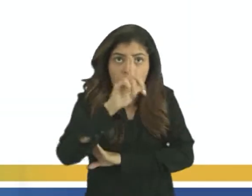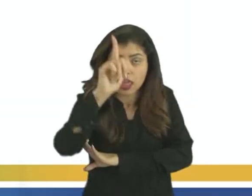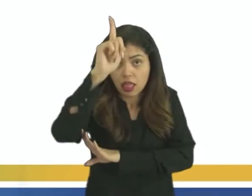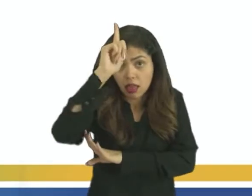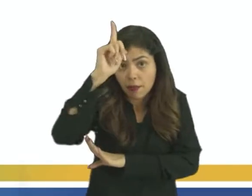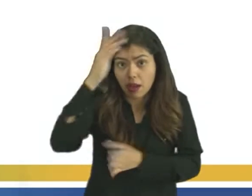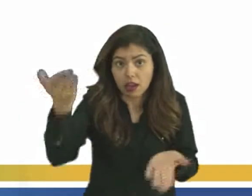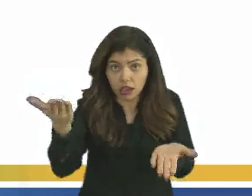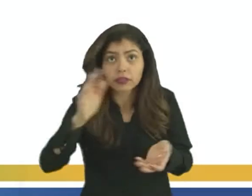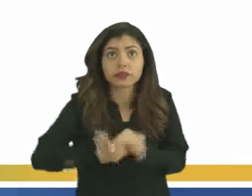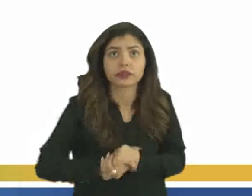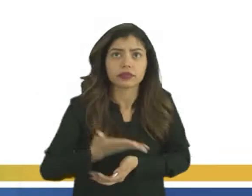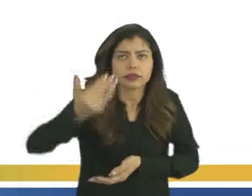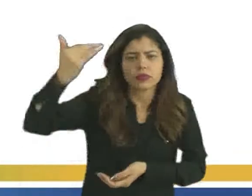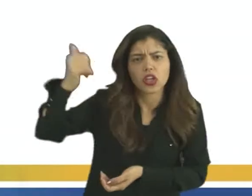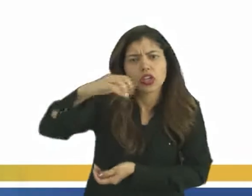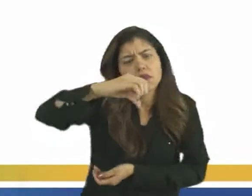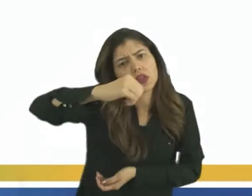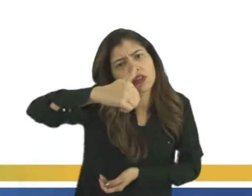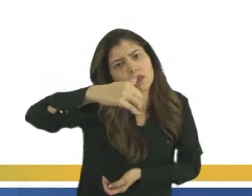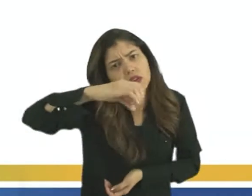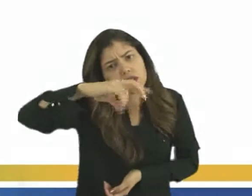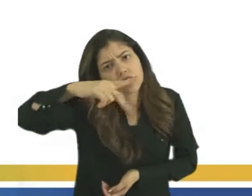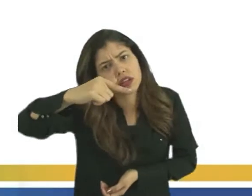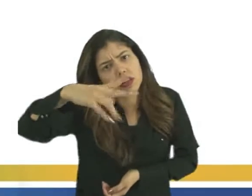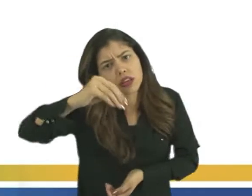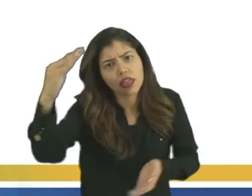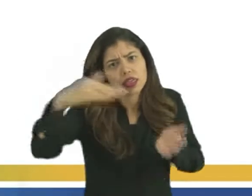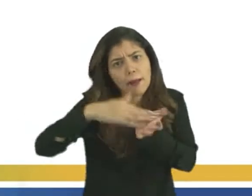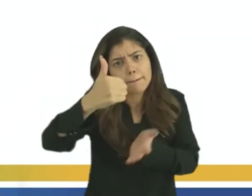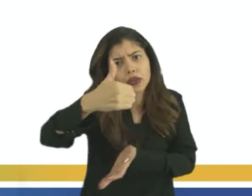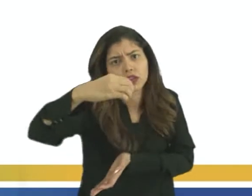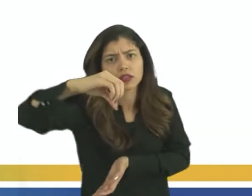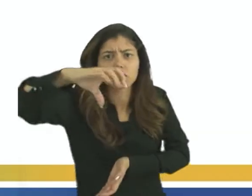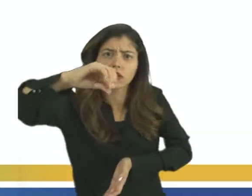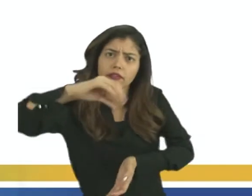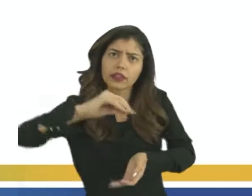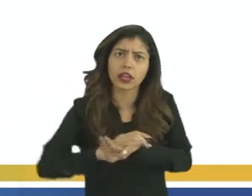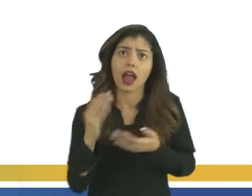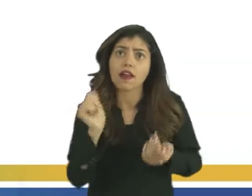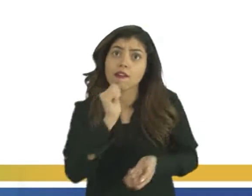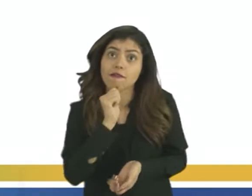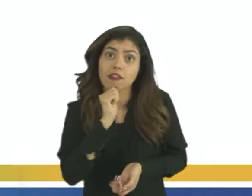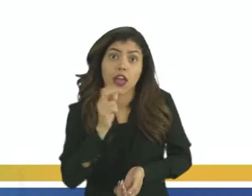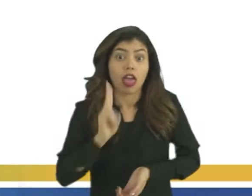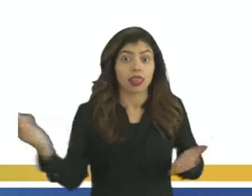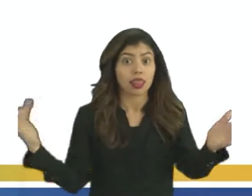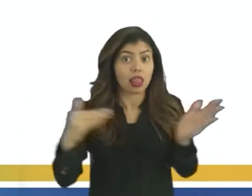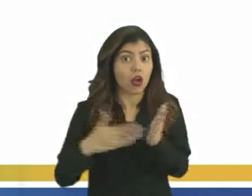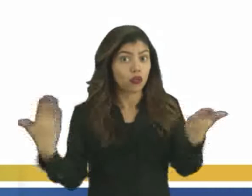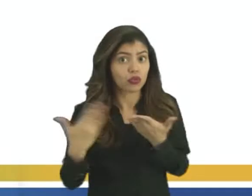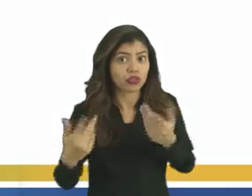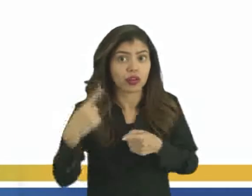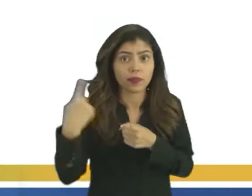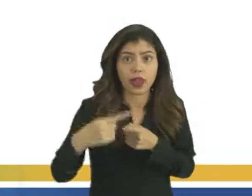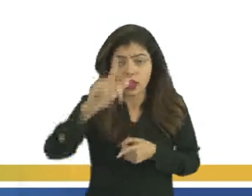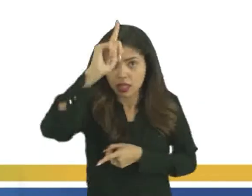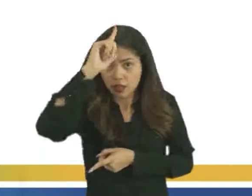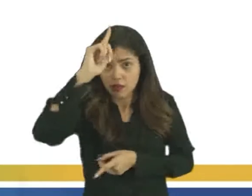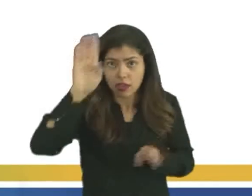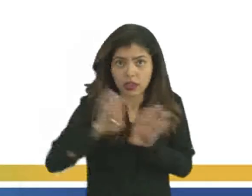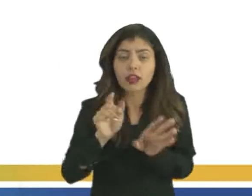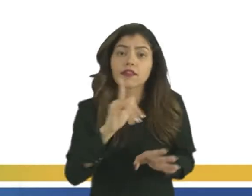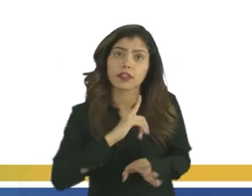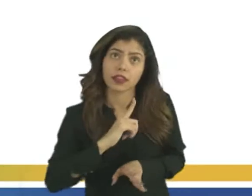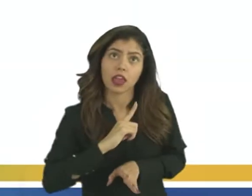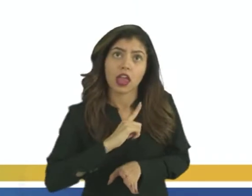Alemanha Ocidental durante as décadas de 1970 a 1990, e continuam inalcançáveis até hoje. A Alemanha Ocidental tinha um